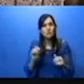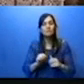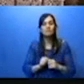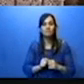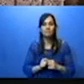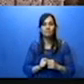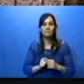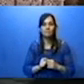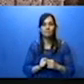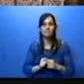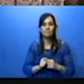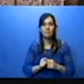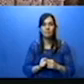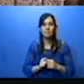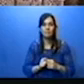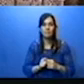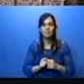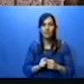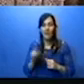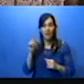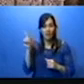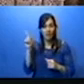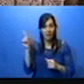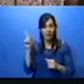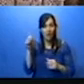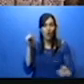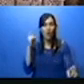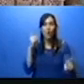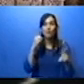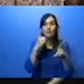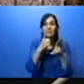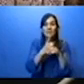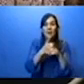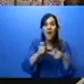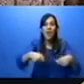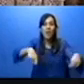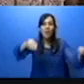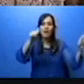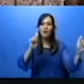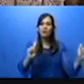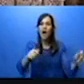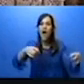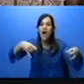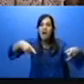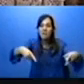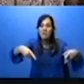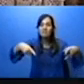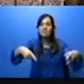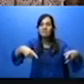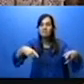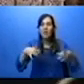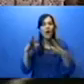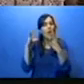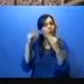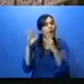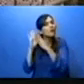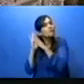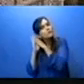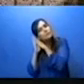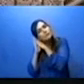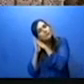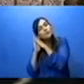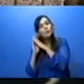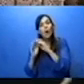muito pequenos. Aqui são ácaros que podem ser encontrados em lençóis, em cobertores, em travesseiros. E ele